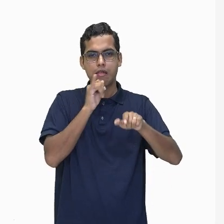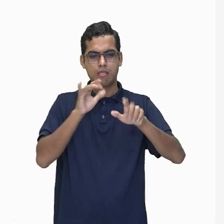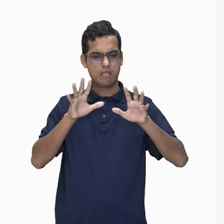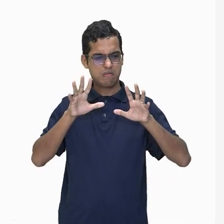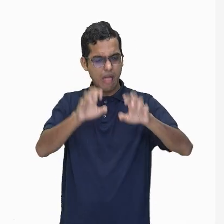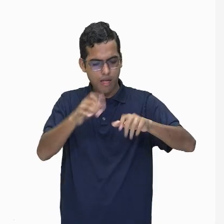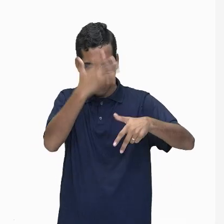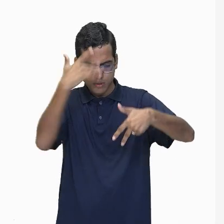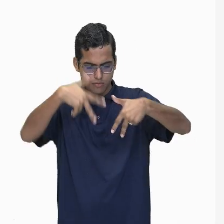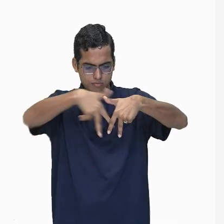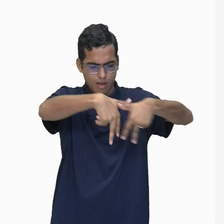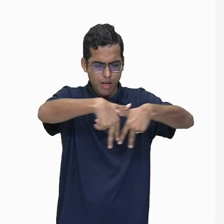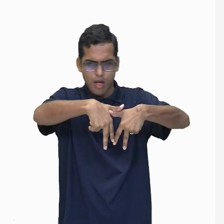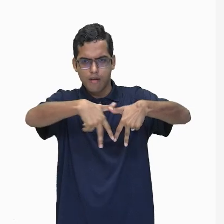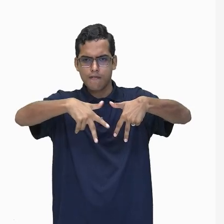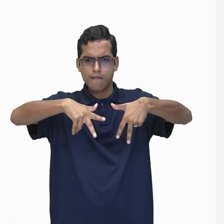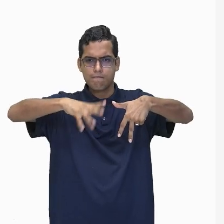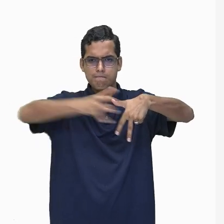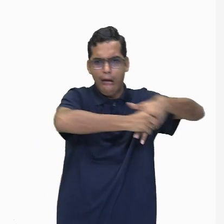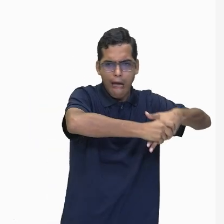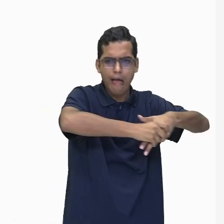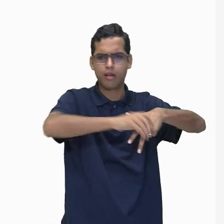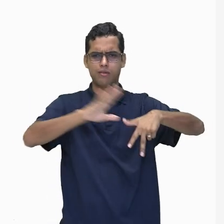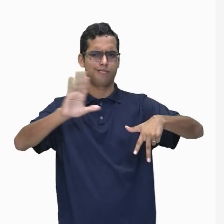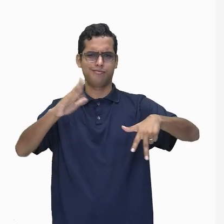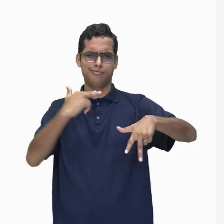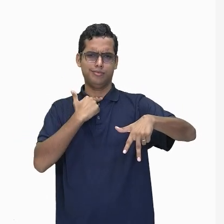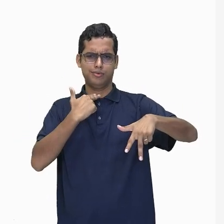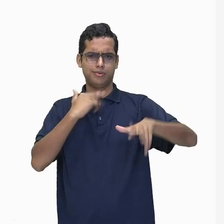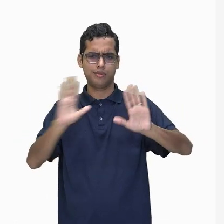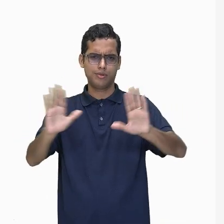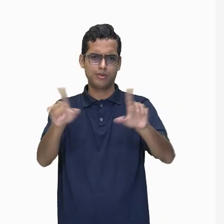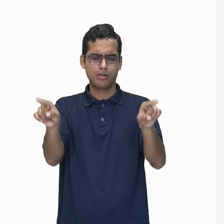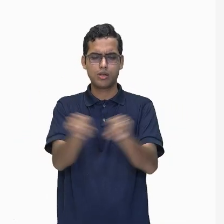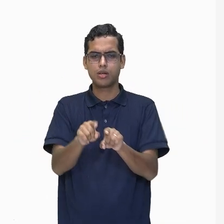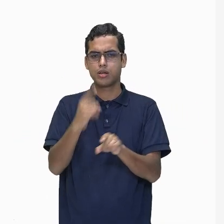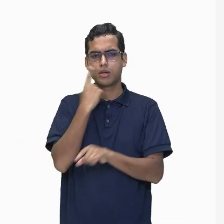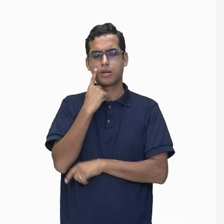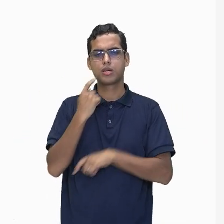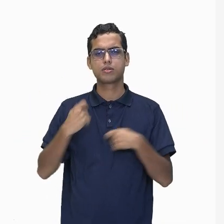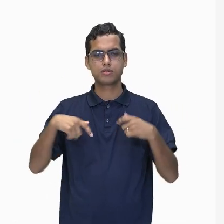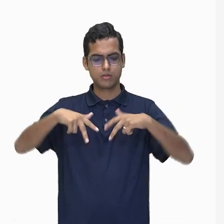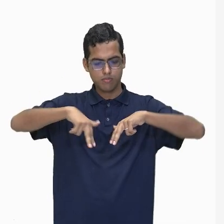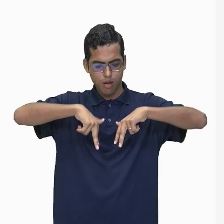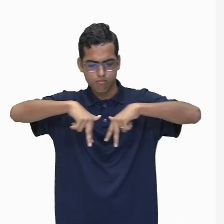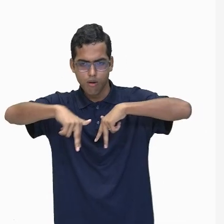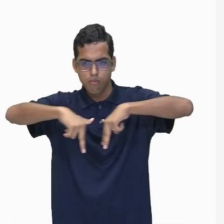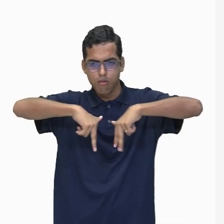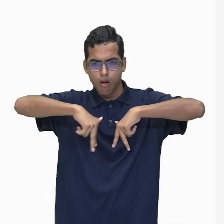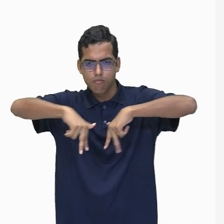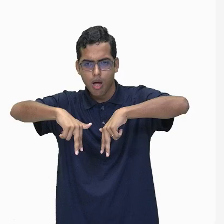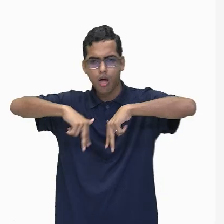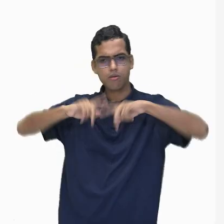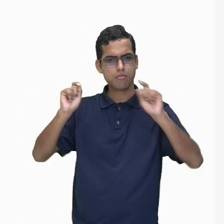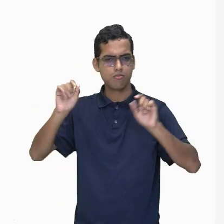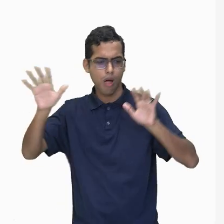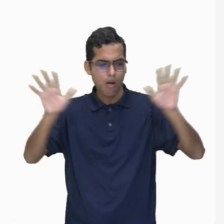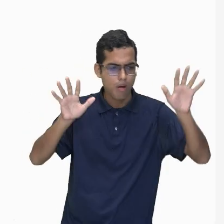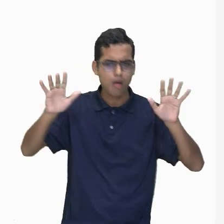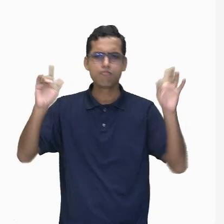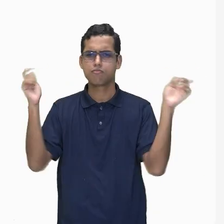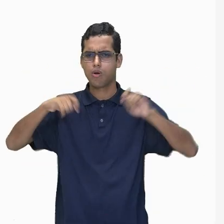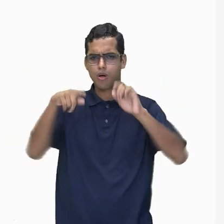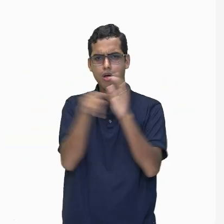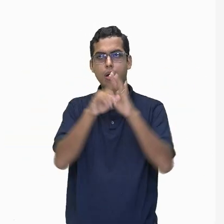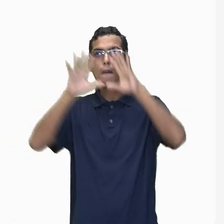é típico do handball. Então, no handball, você pode marcar o jogador, pode interceptar a